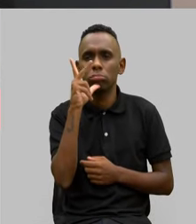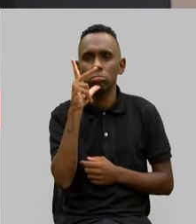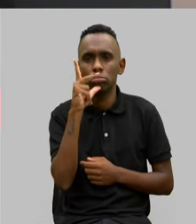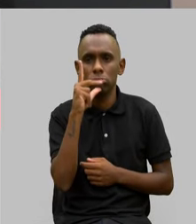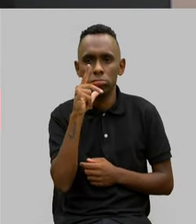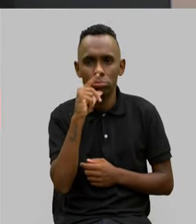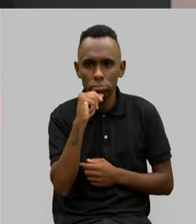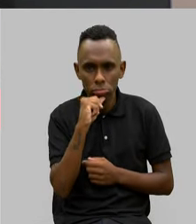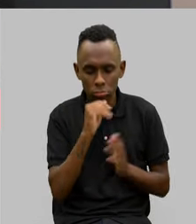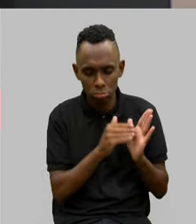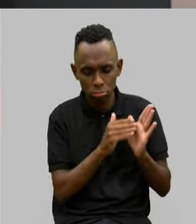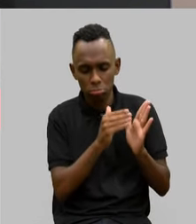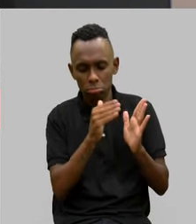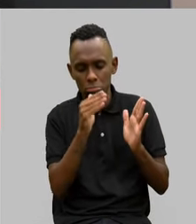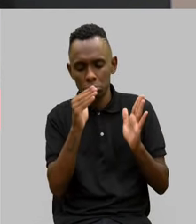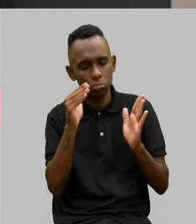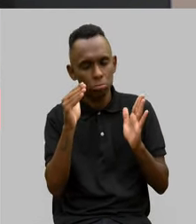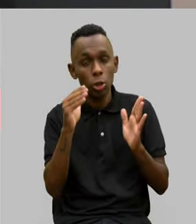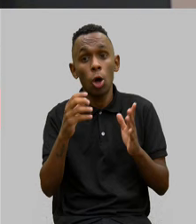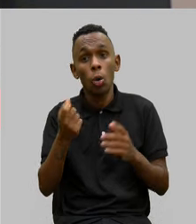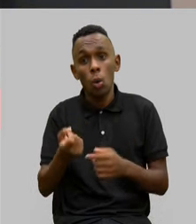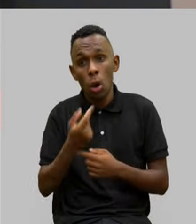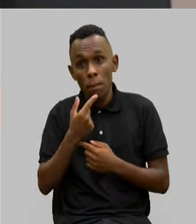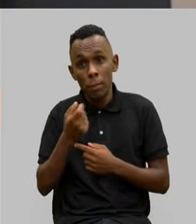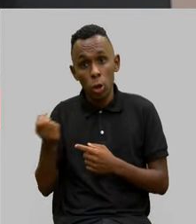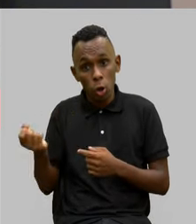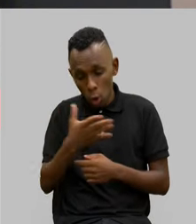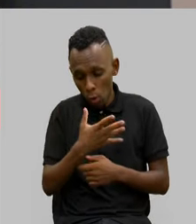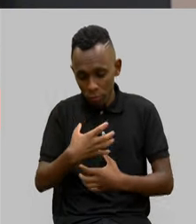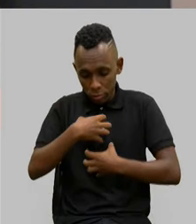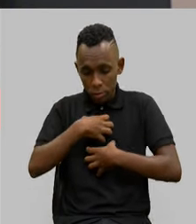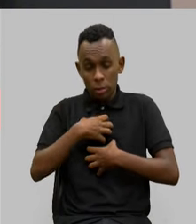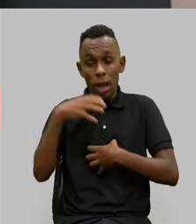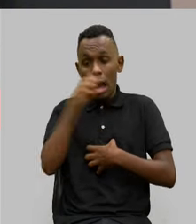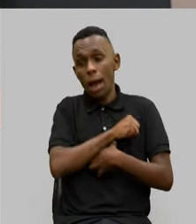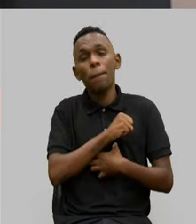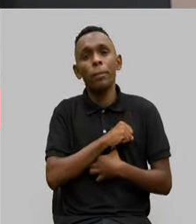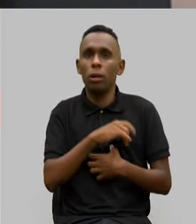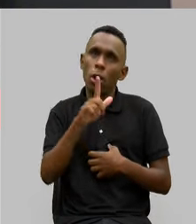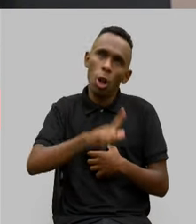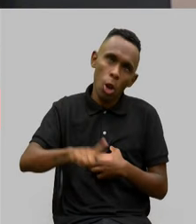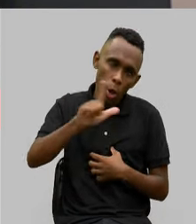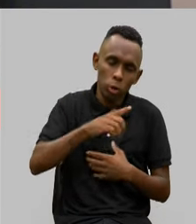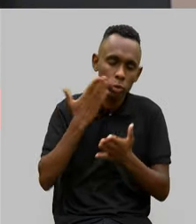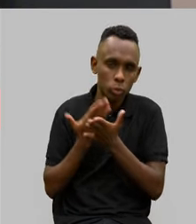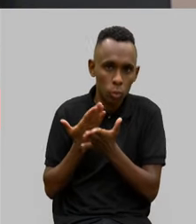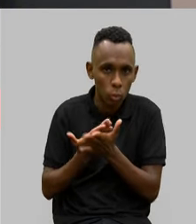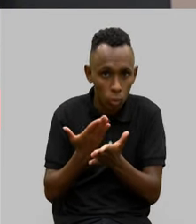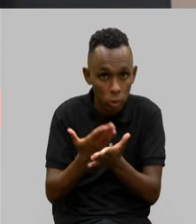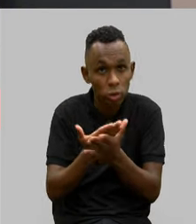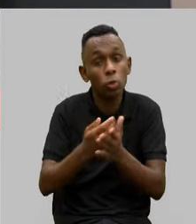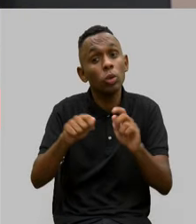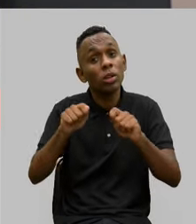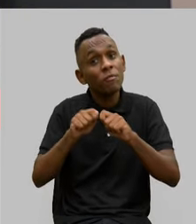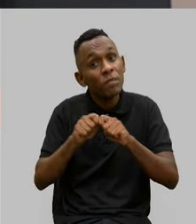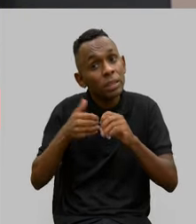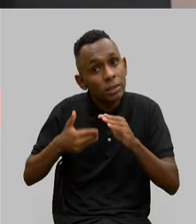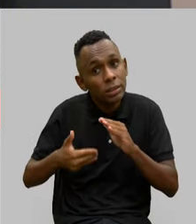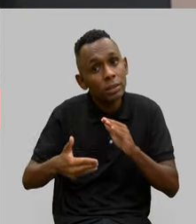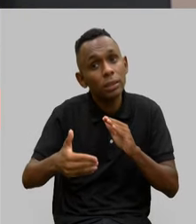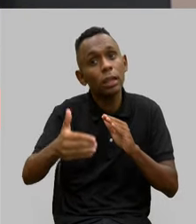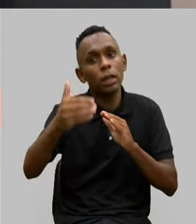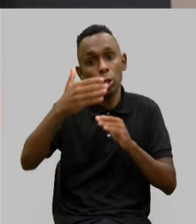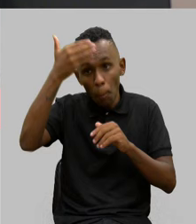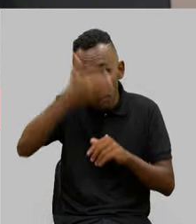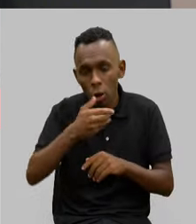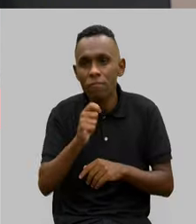usar antidepressivo para para ter efeito obviamente tá gente que eu tô falando isso dos estudos clínicos que têm sido feitos né Isso não está